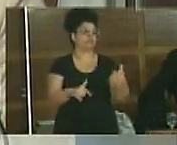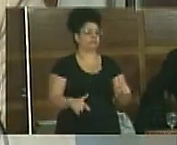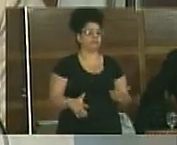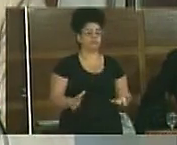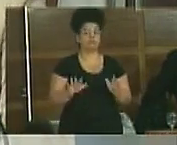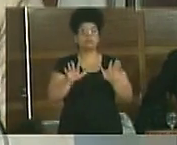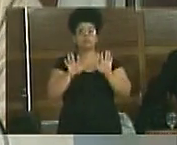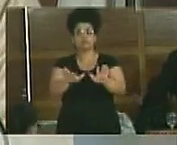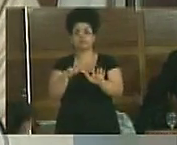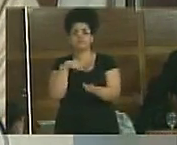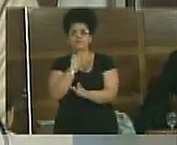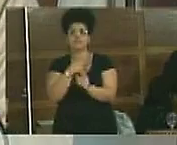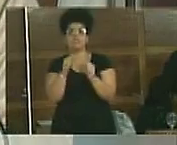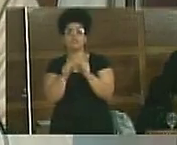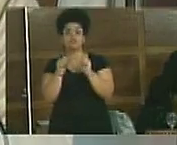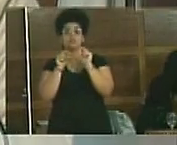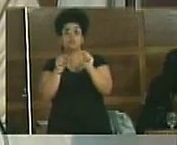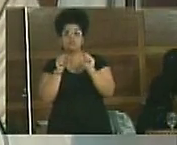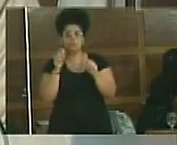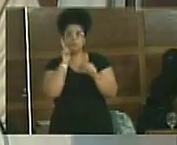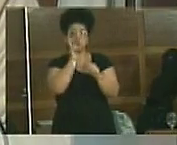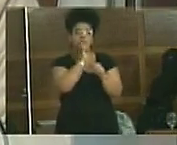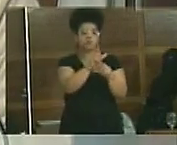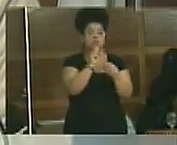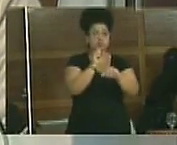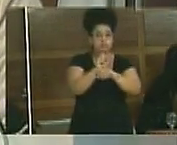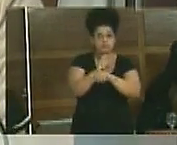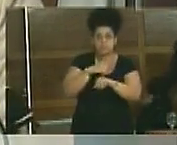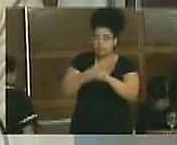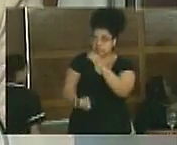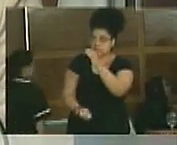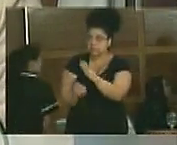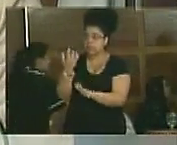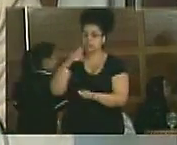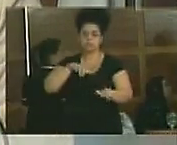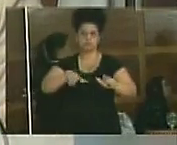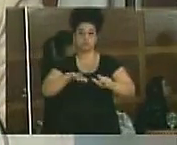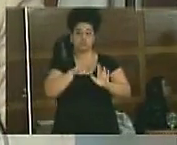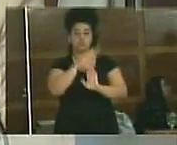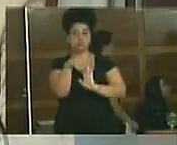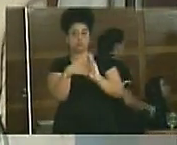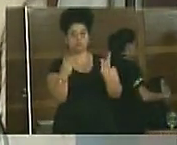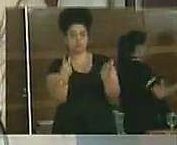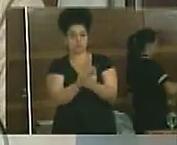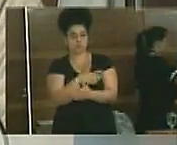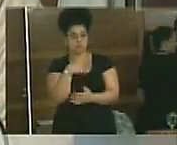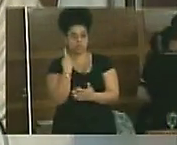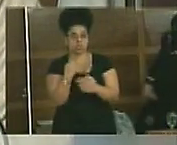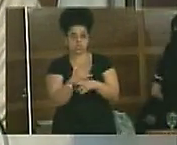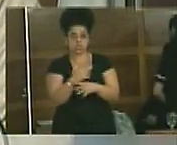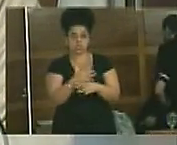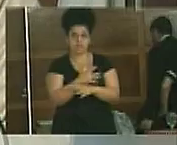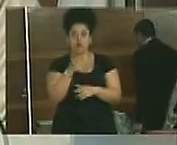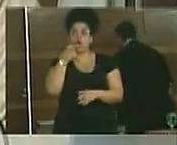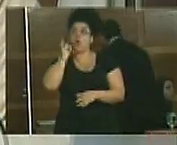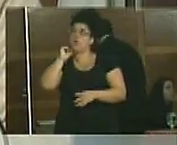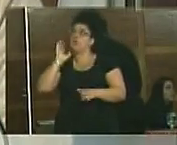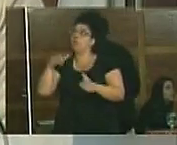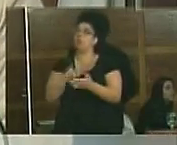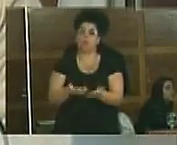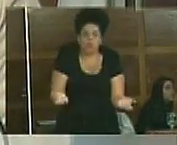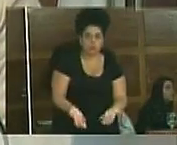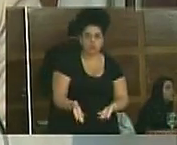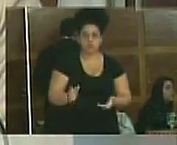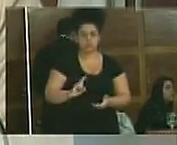fazendo para que possa ter emprego? O que está acontecendo aqui? Tudo que vem acontecendo na nossa cidade não foi de ontem para hoje que ficou ruim, não. Foi